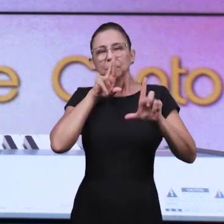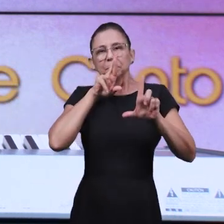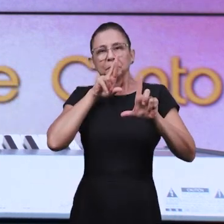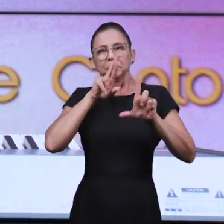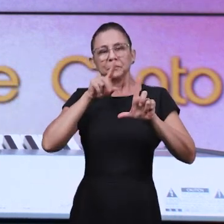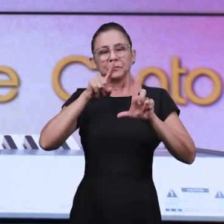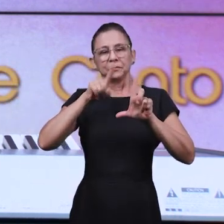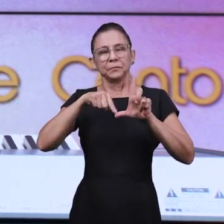Inspiramos.